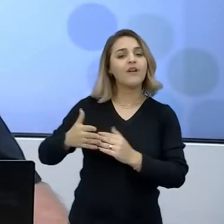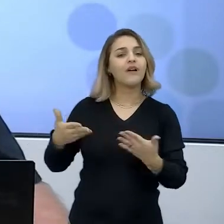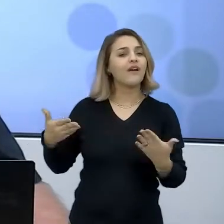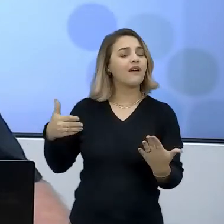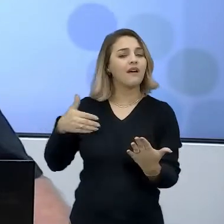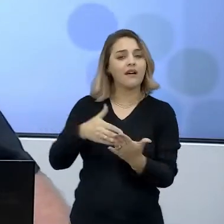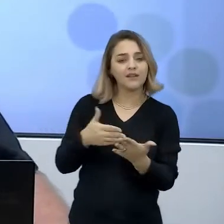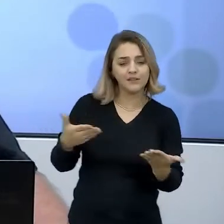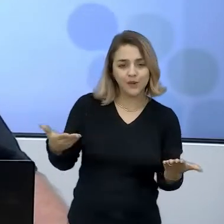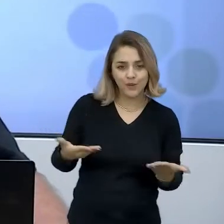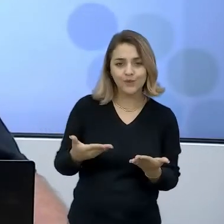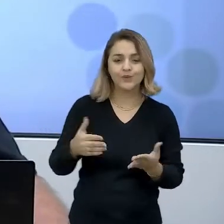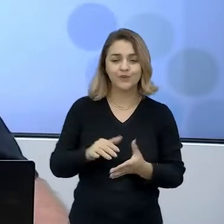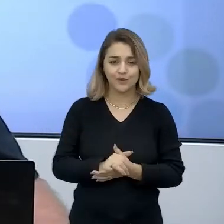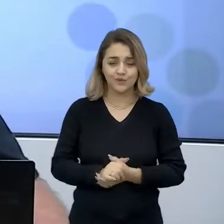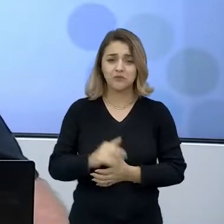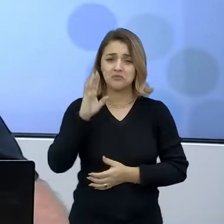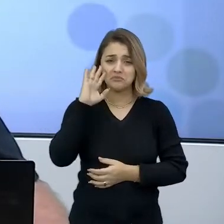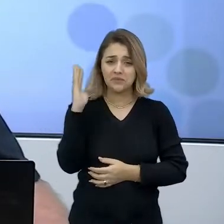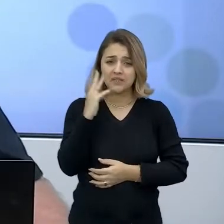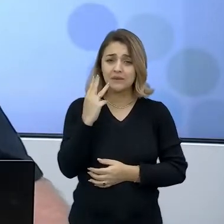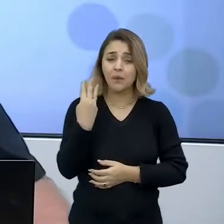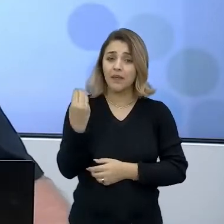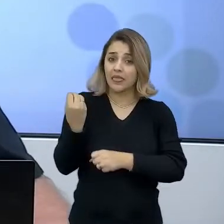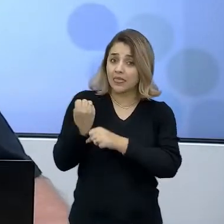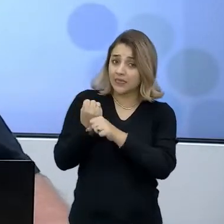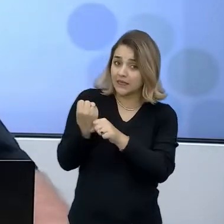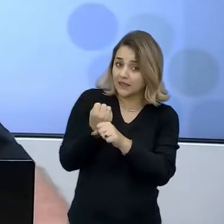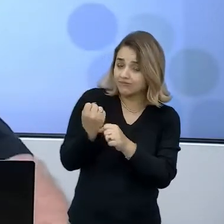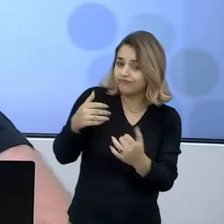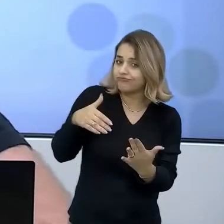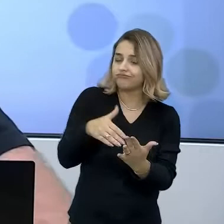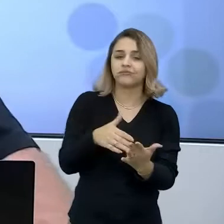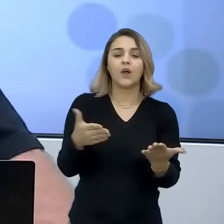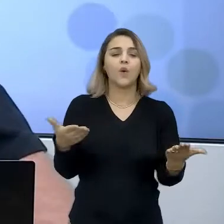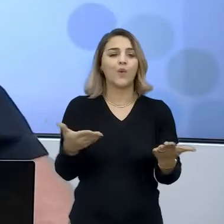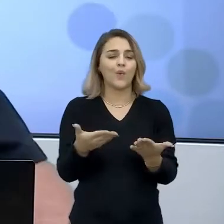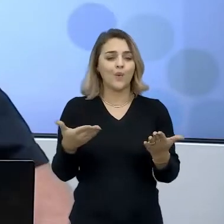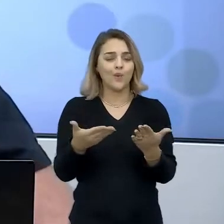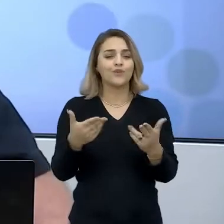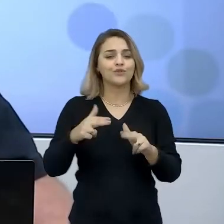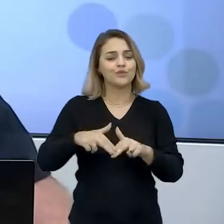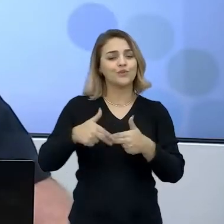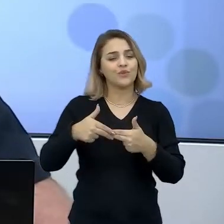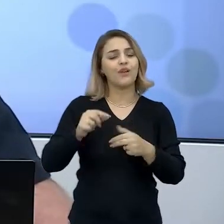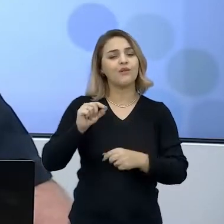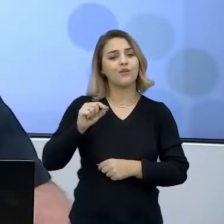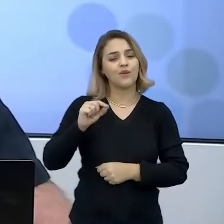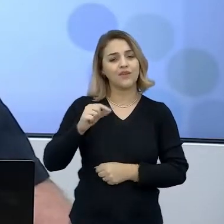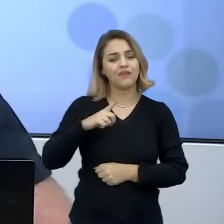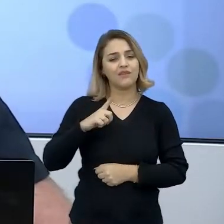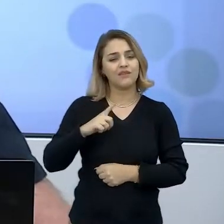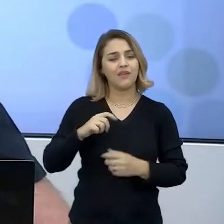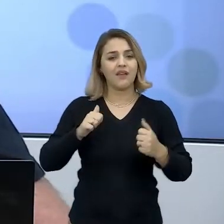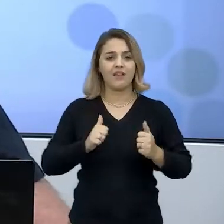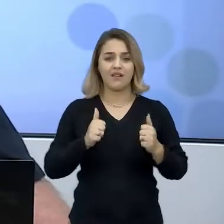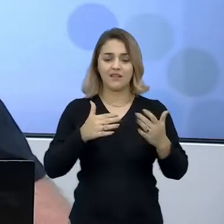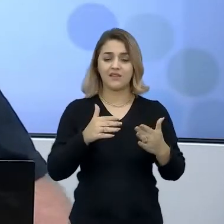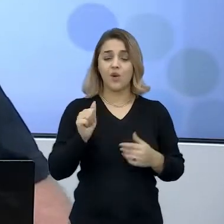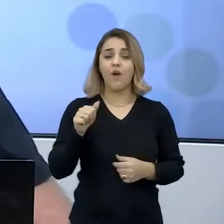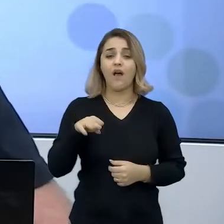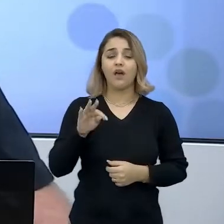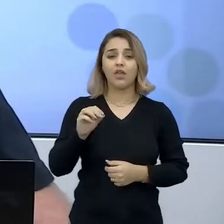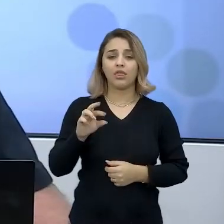de hoje, né, principalmente aí de 3 décadas para cá, por causa principalmente das ações antrópicas que nós temos